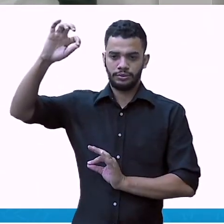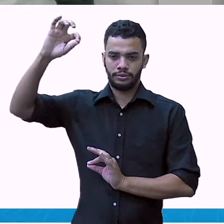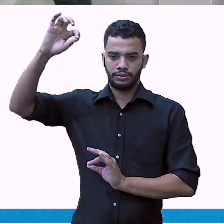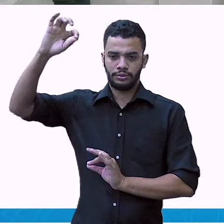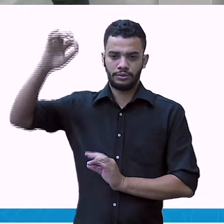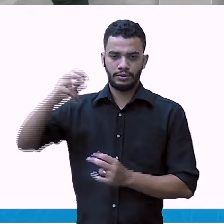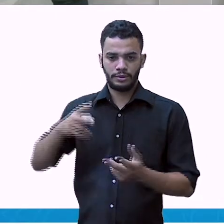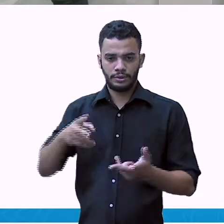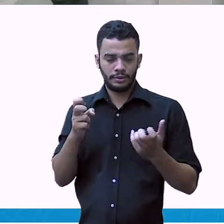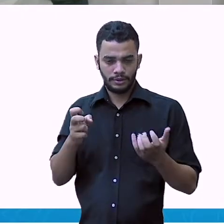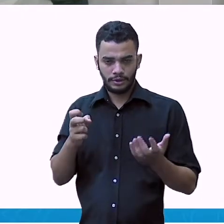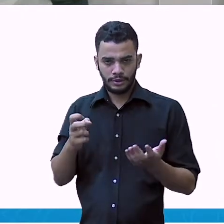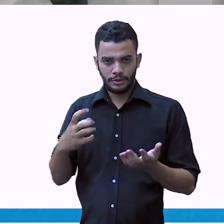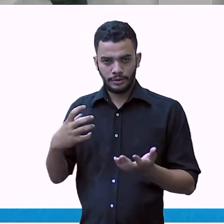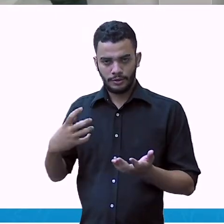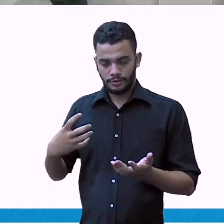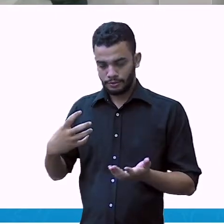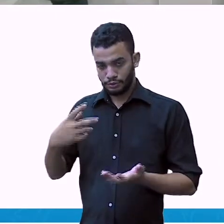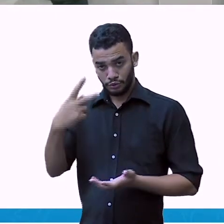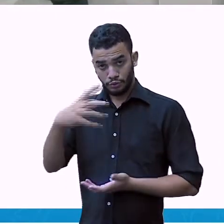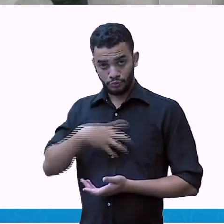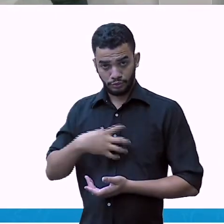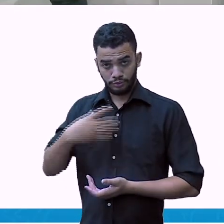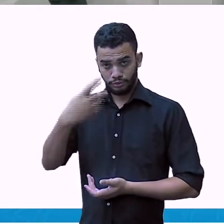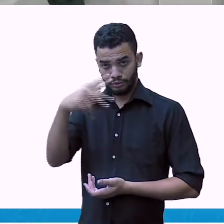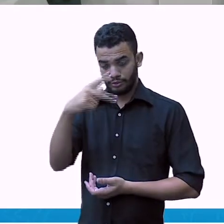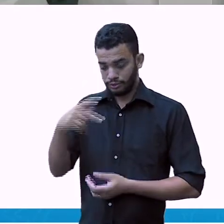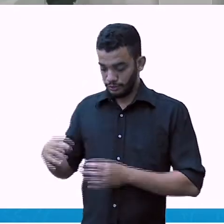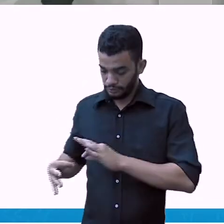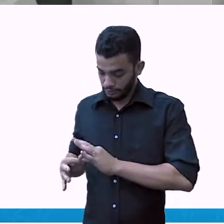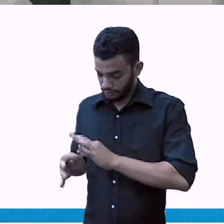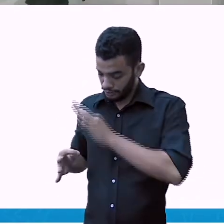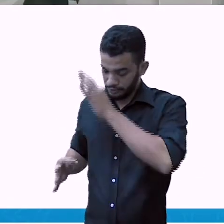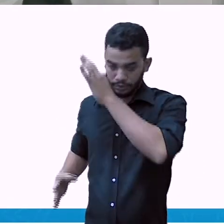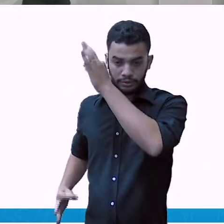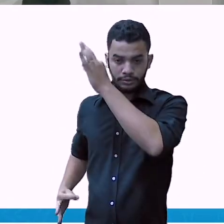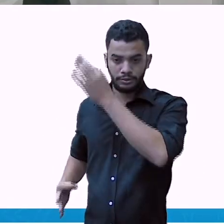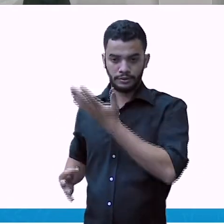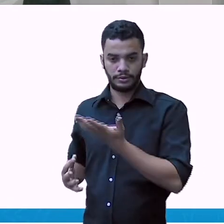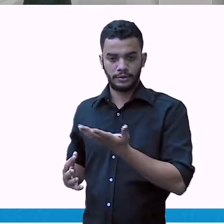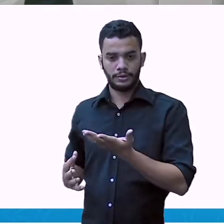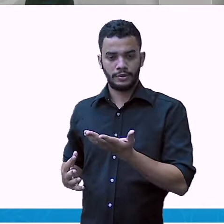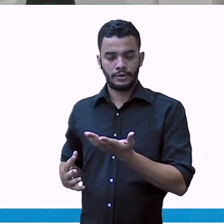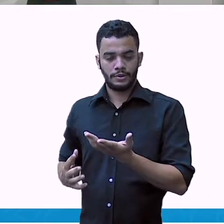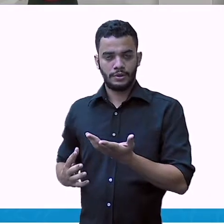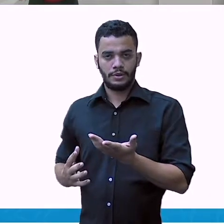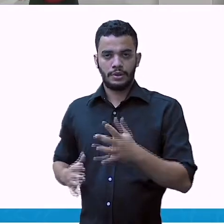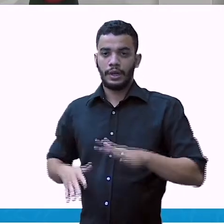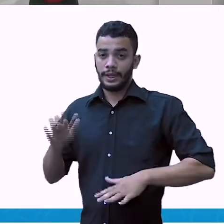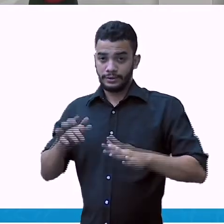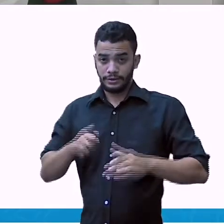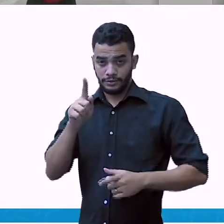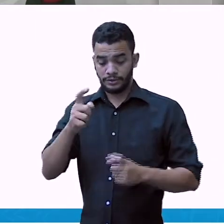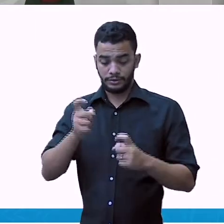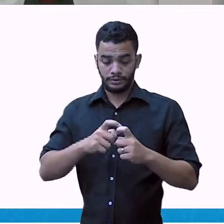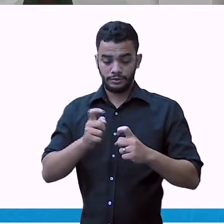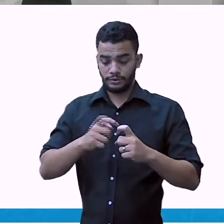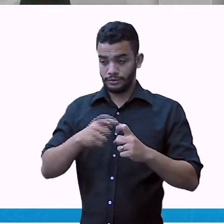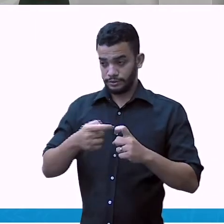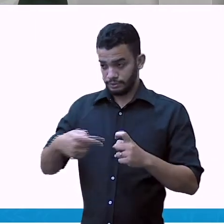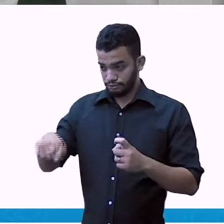sua altura, um exemplo muito legal disso, quando você vai ao médico, quando você vai ao